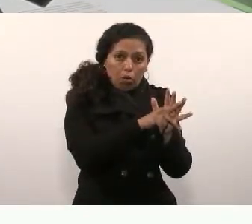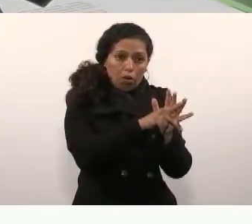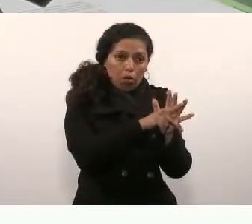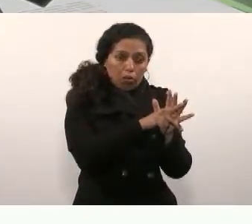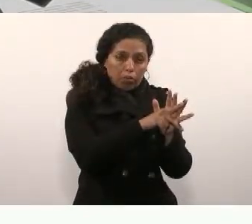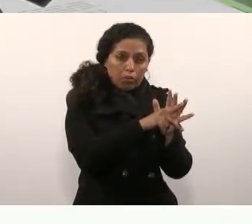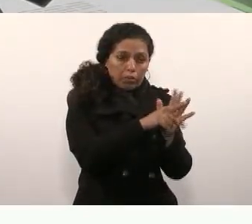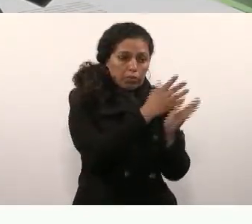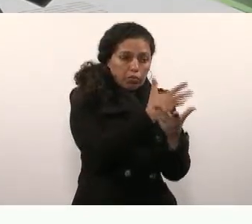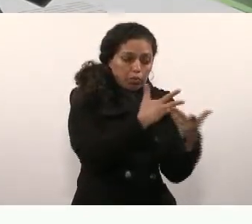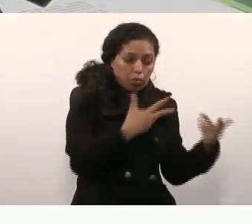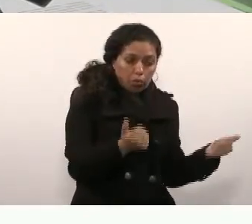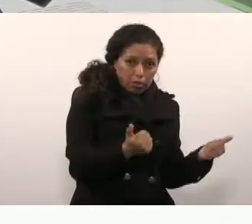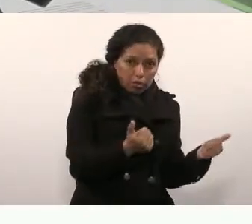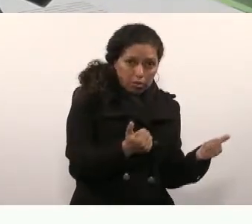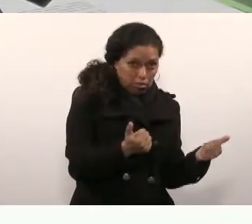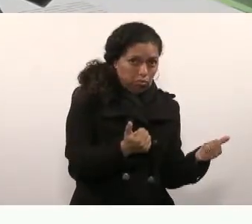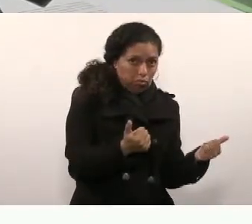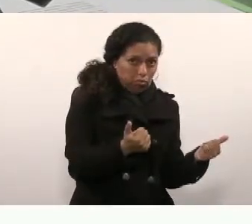pequeno naco